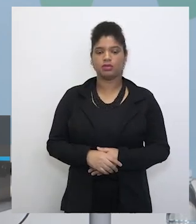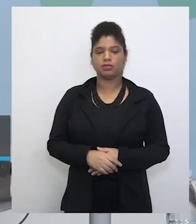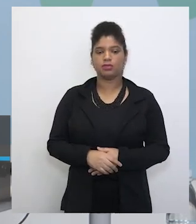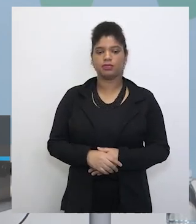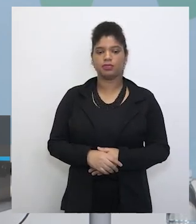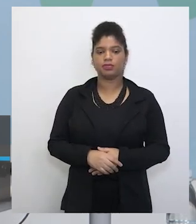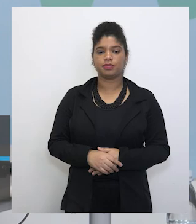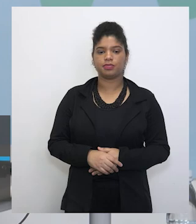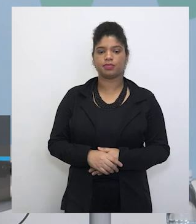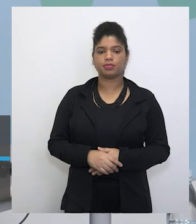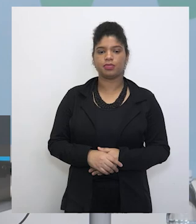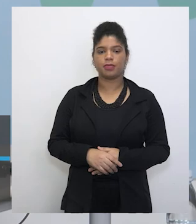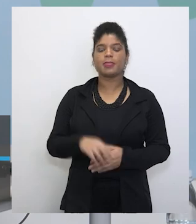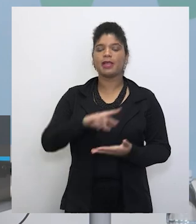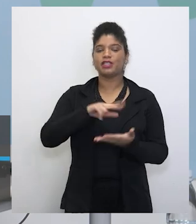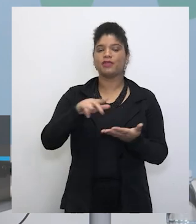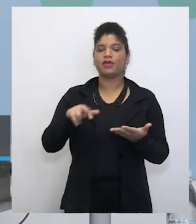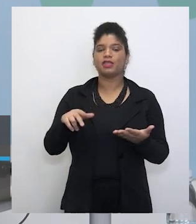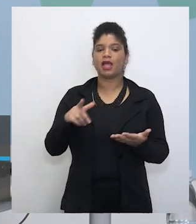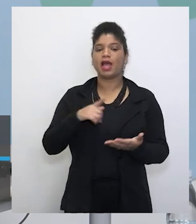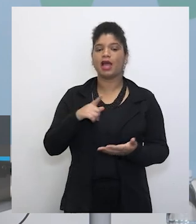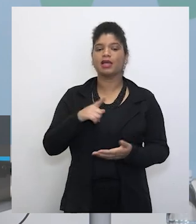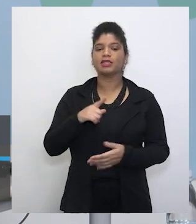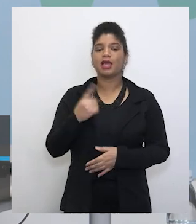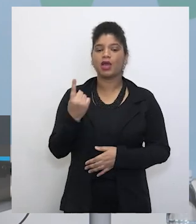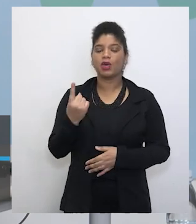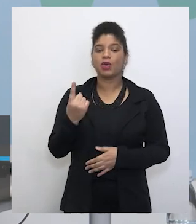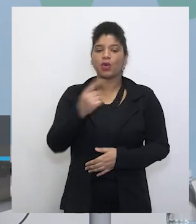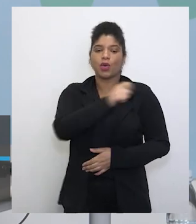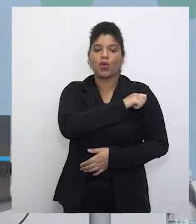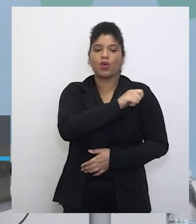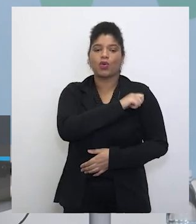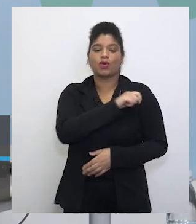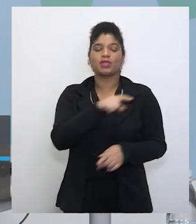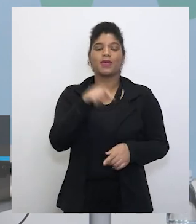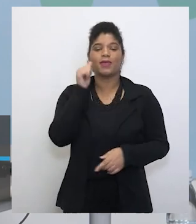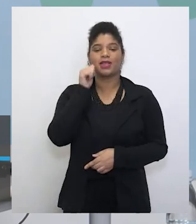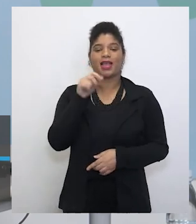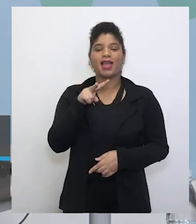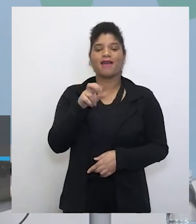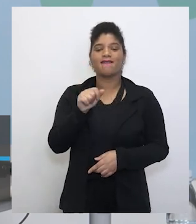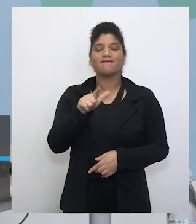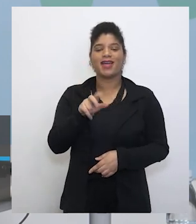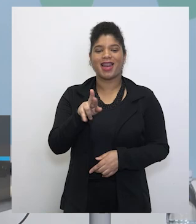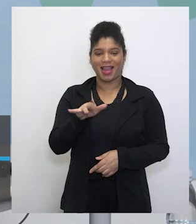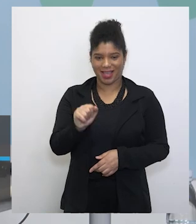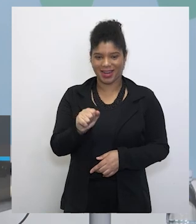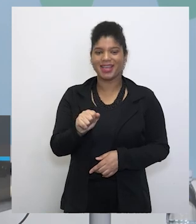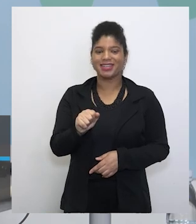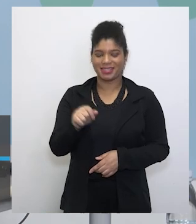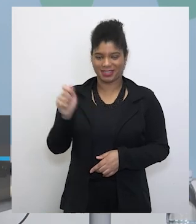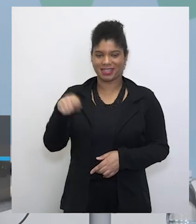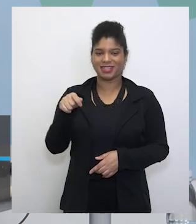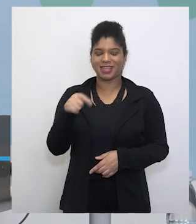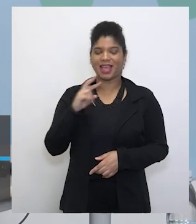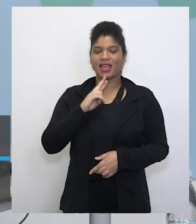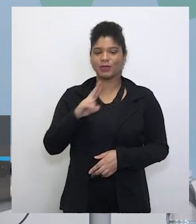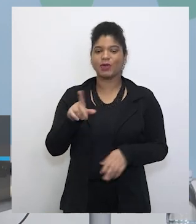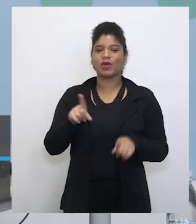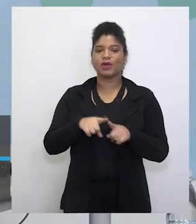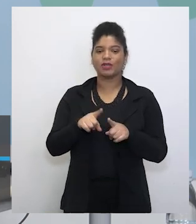Ok, Aqui, então, olha, várias. Olha aqui, tem um aluno aqui também, a Valéria. Valéria mandou? O que a Valéria mandou pra Isso, gente?